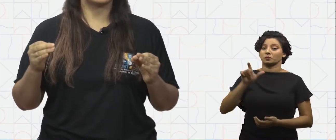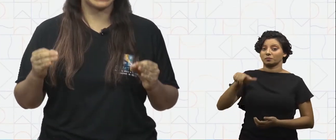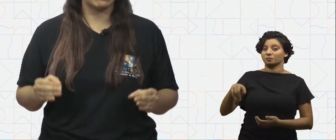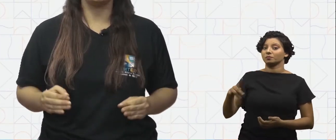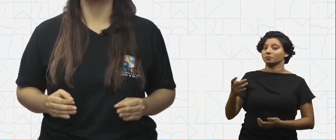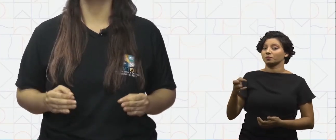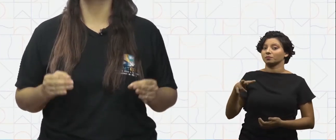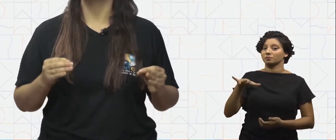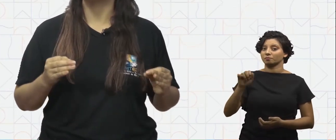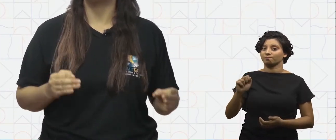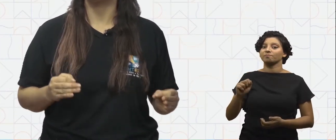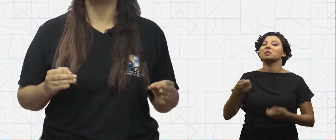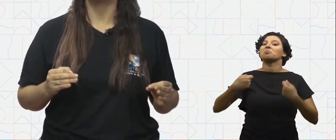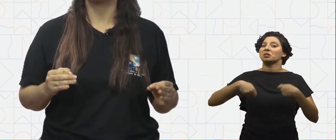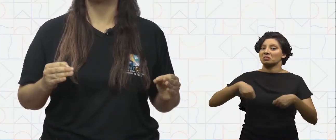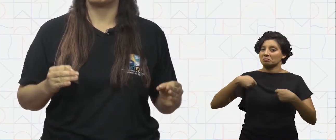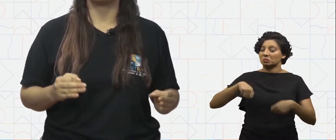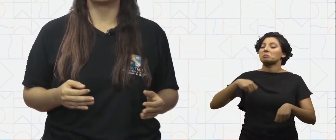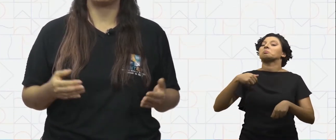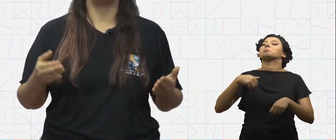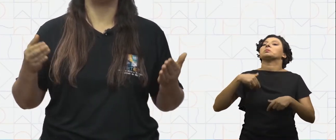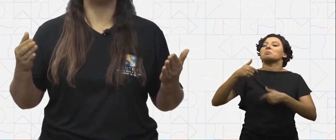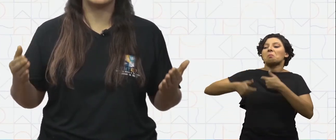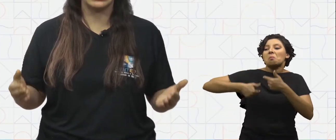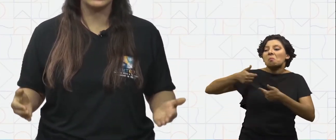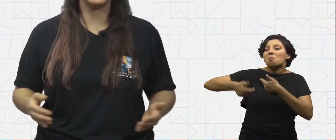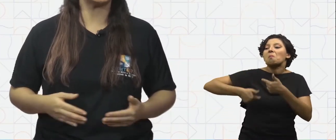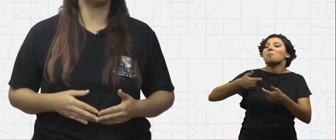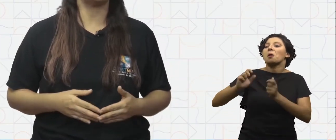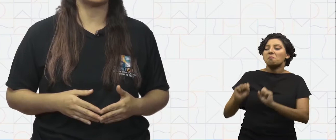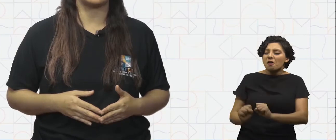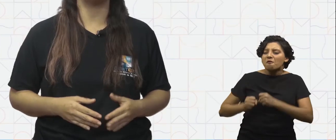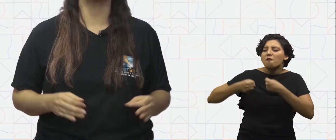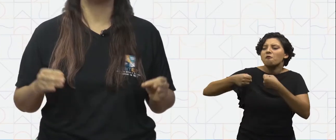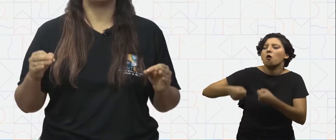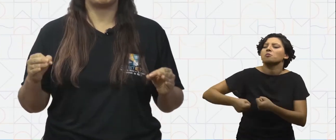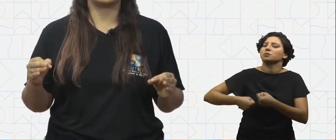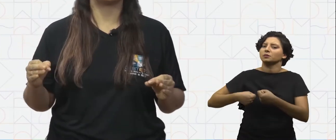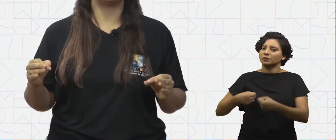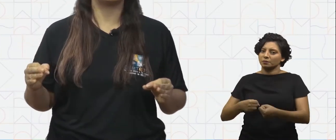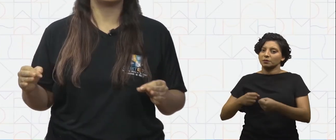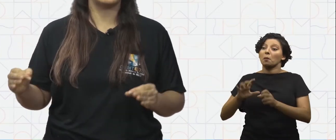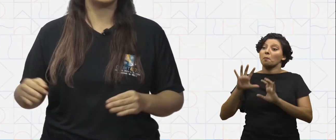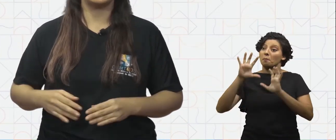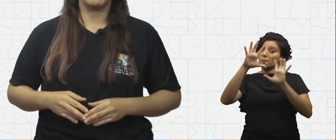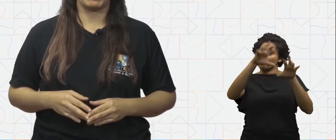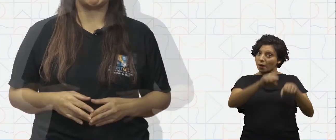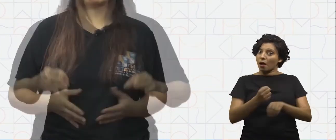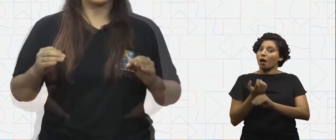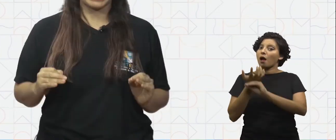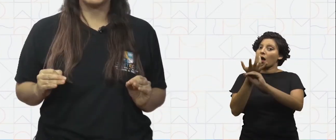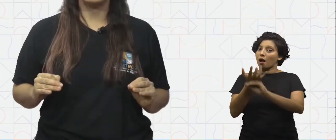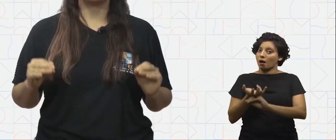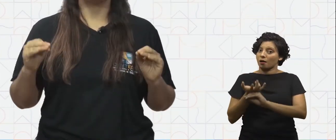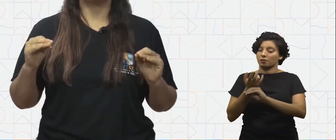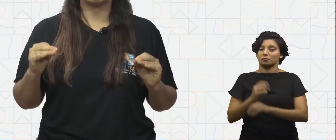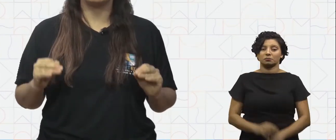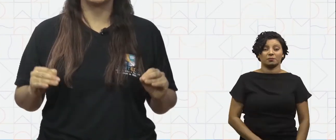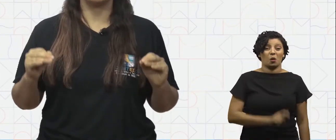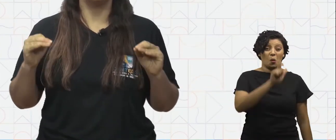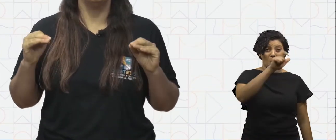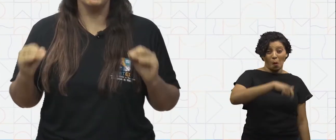herói realmente iria ter que passar por grandes obstáculos para capturar este animal.